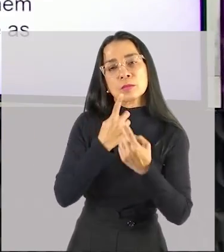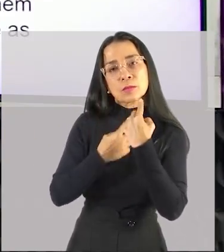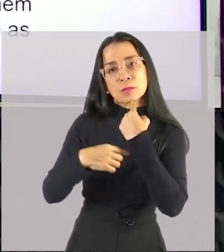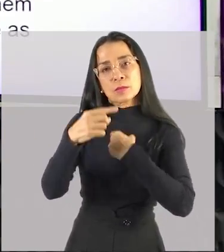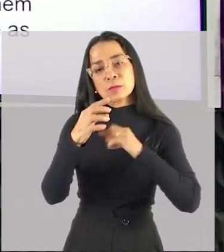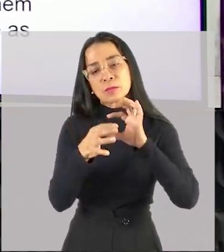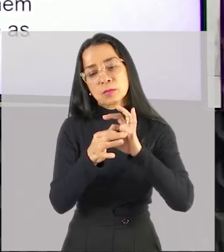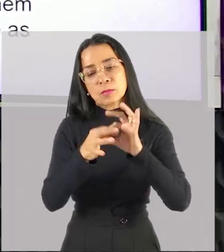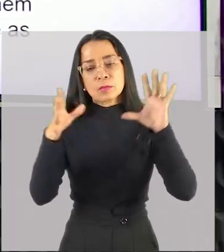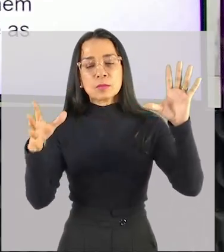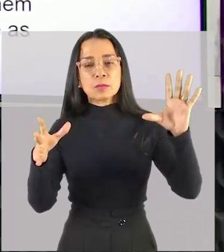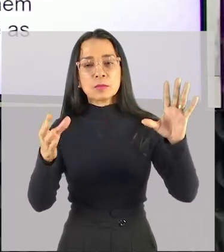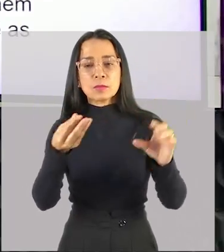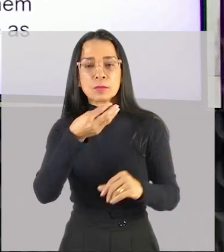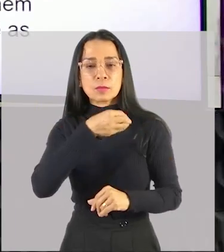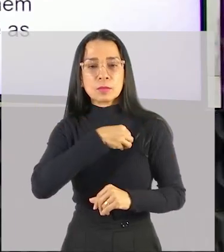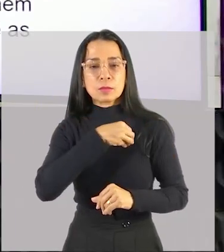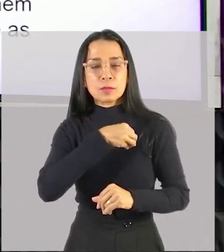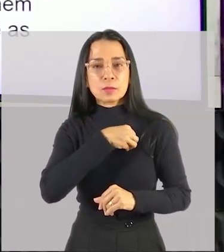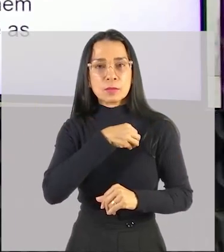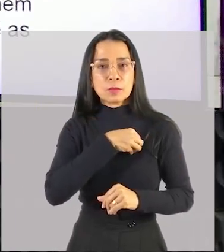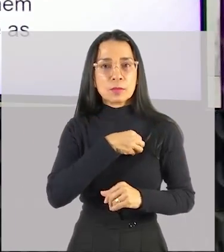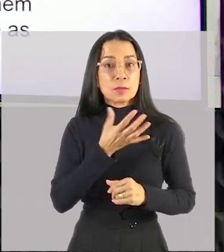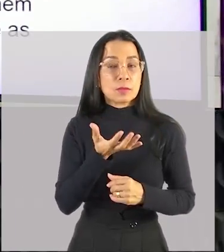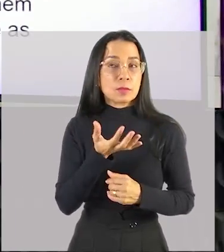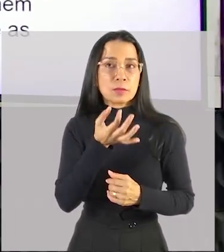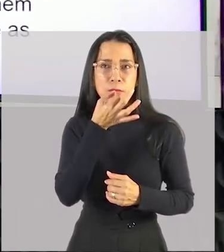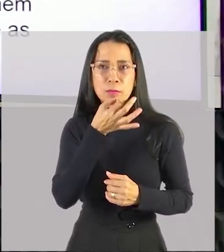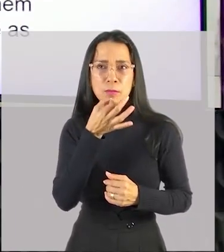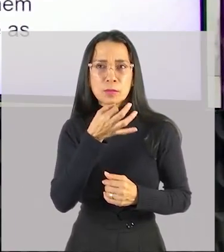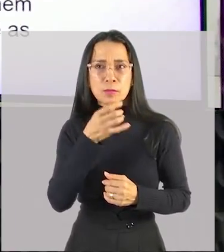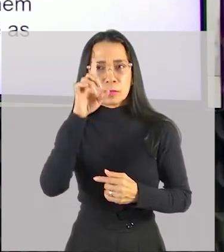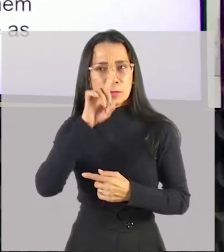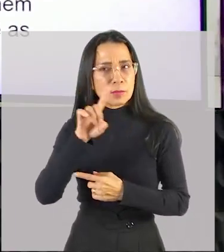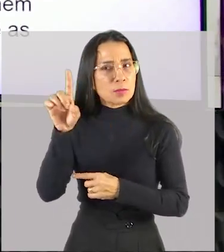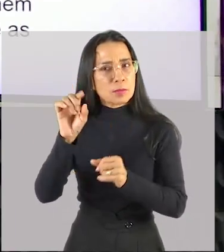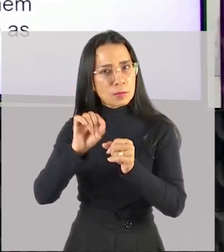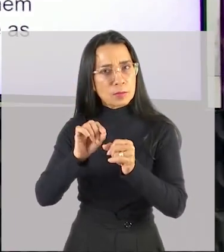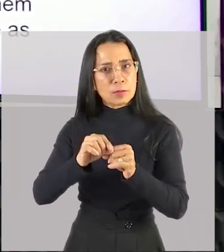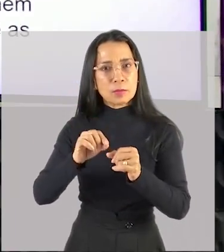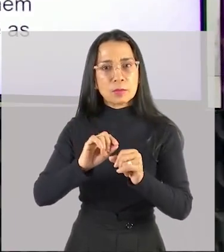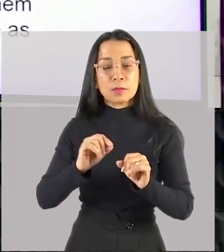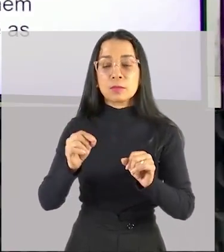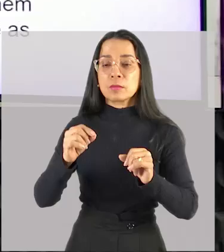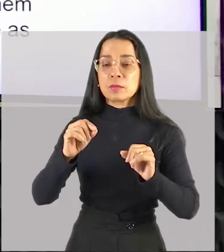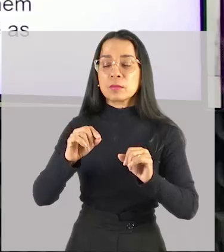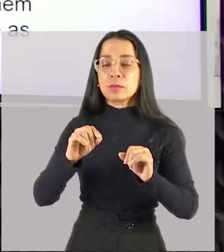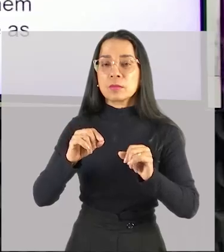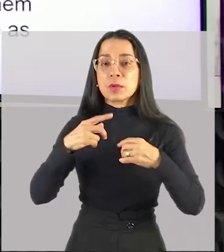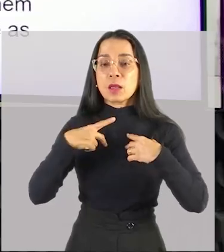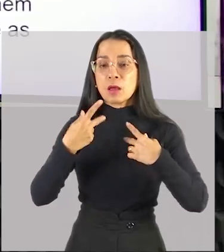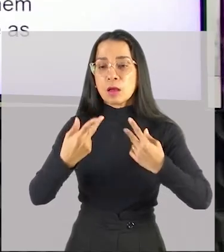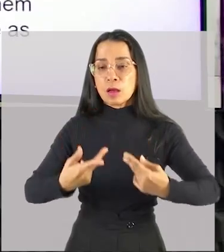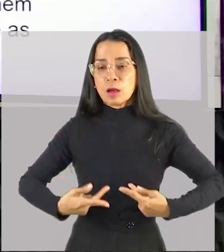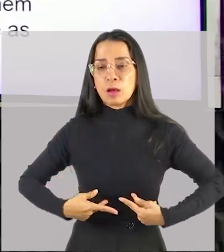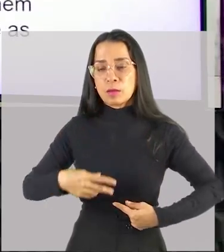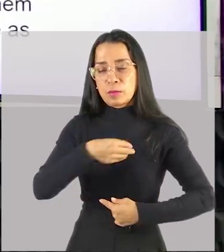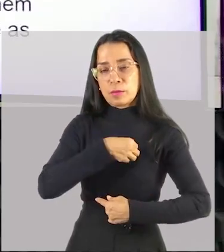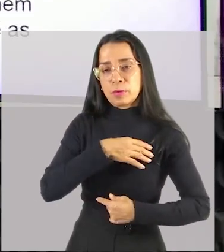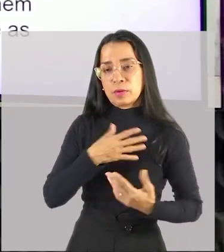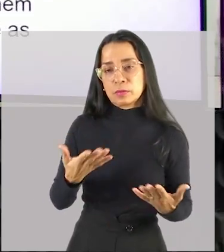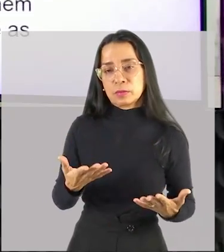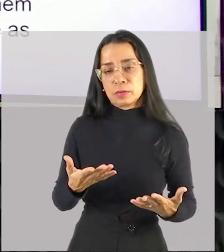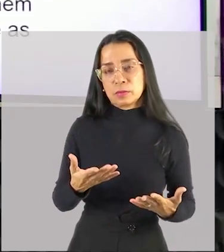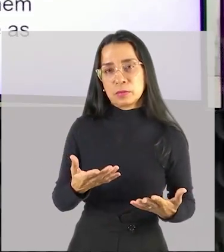para pecar que se deve supor que Deus a concedeu para isso, né? Então, o homem aqui tem um livre-arbítrio. Só que ele não pode usar